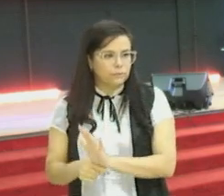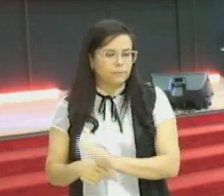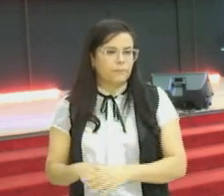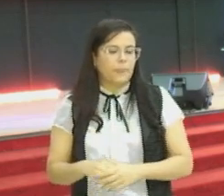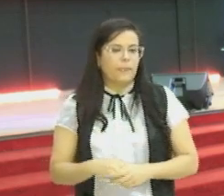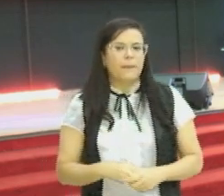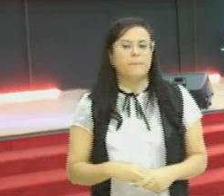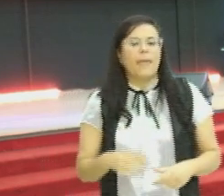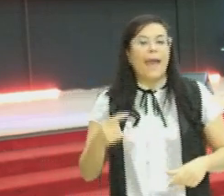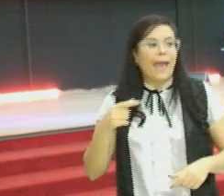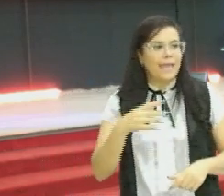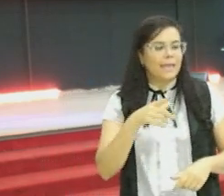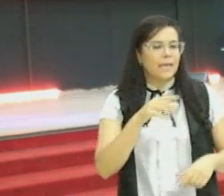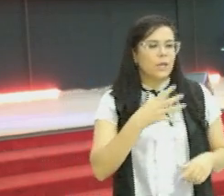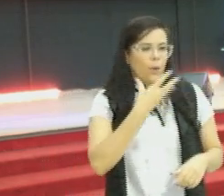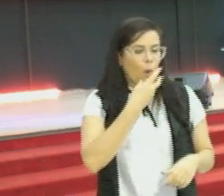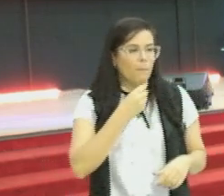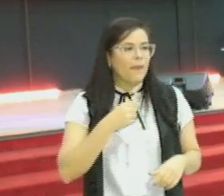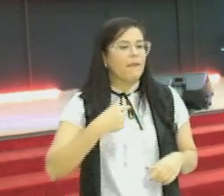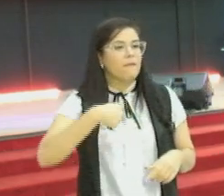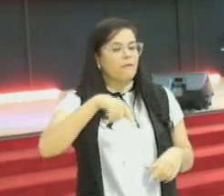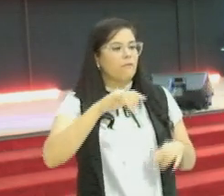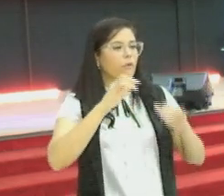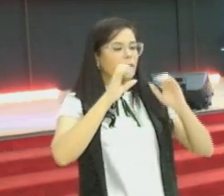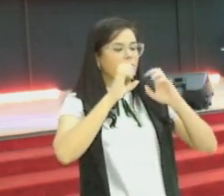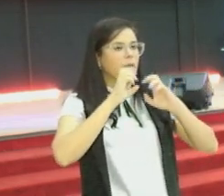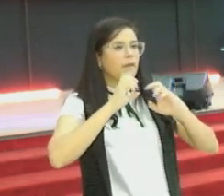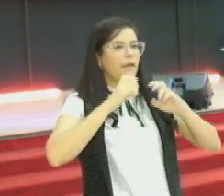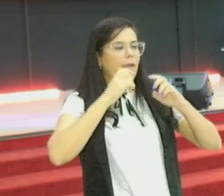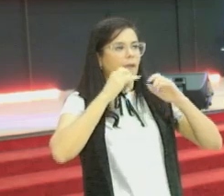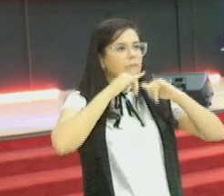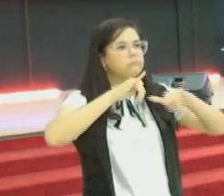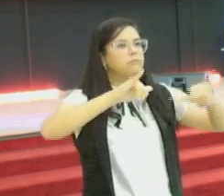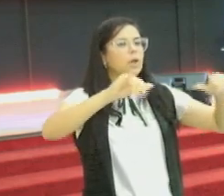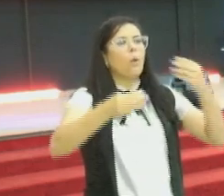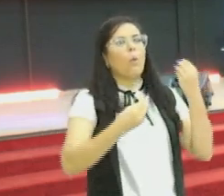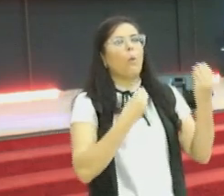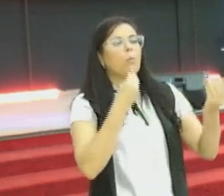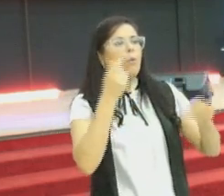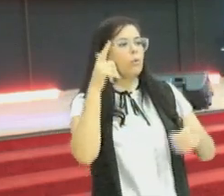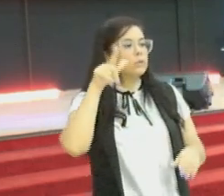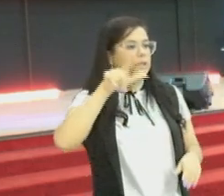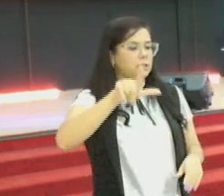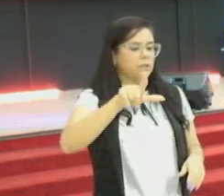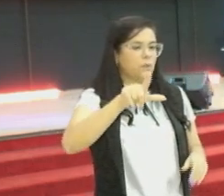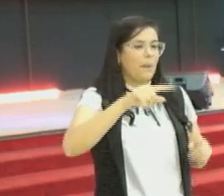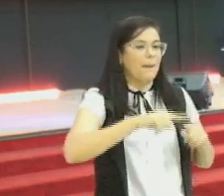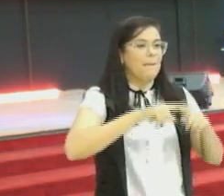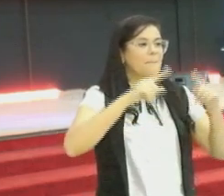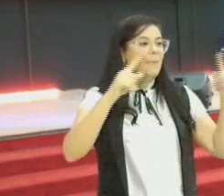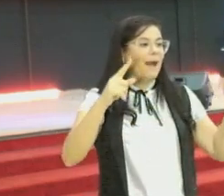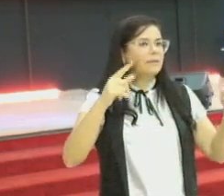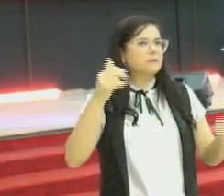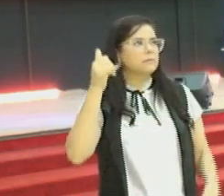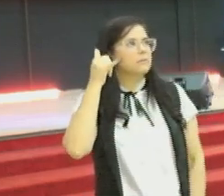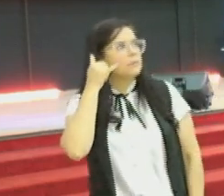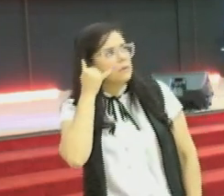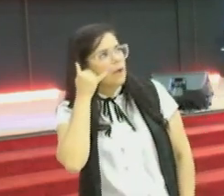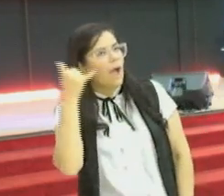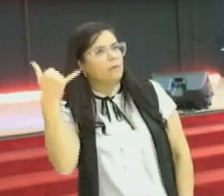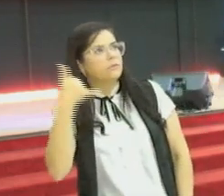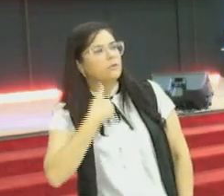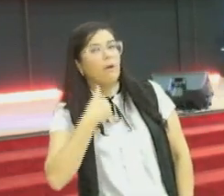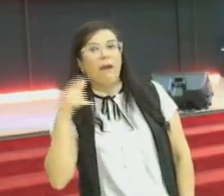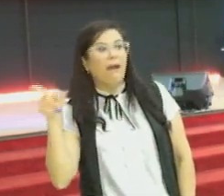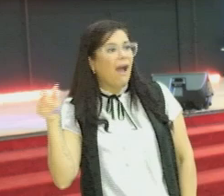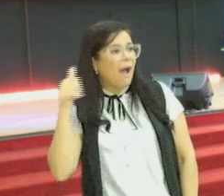matar. Ele cancela a viagem e volta. E no caixão de Doralice,